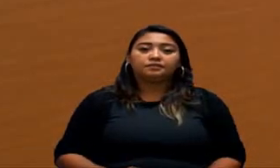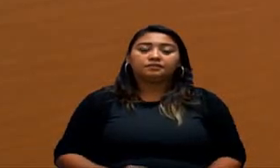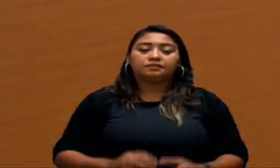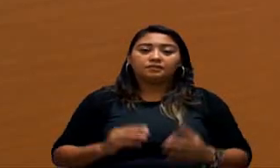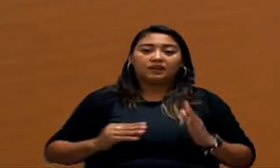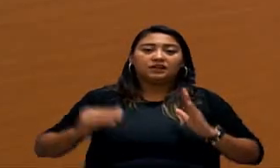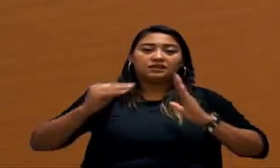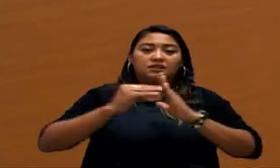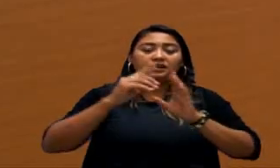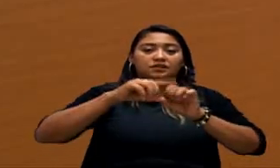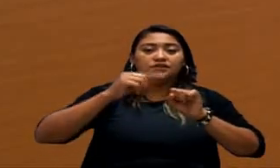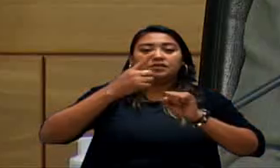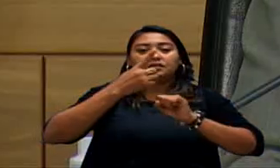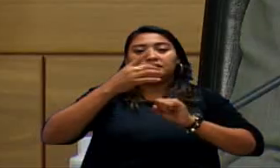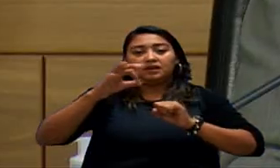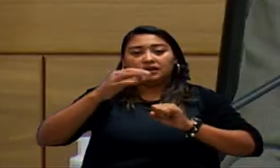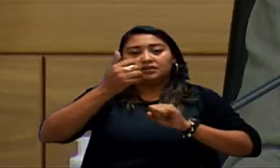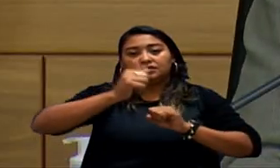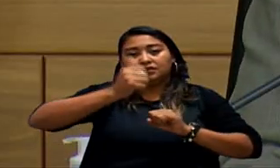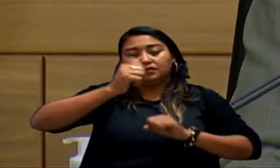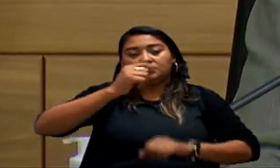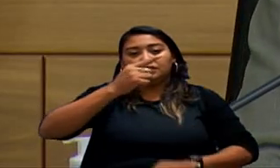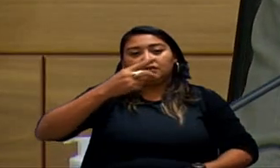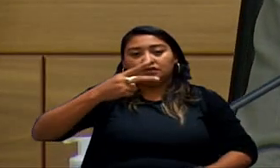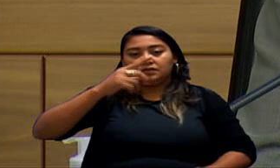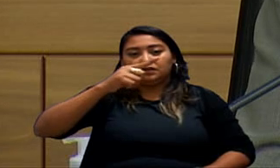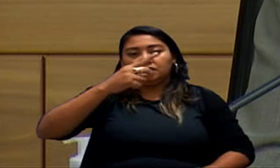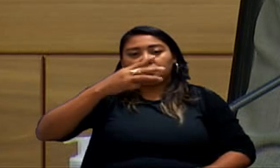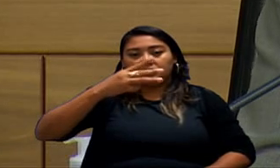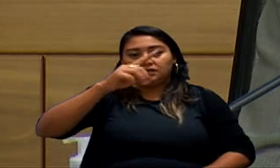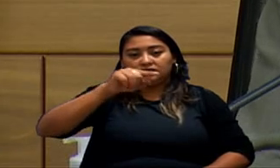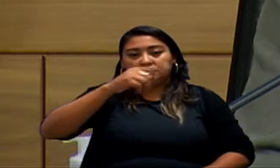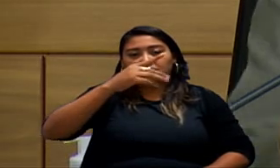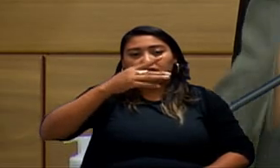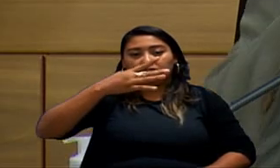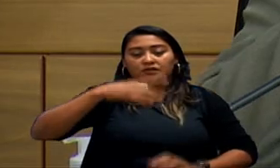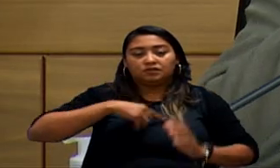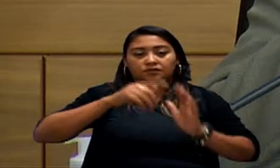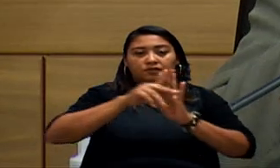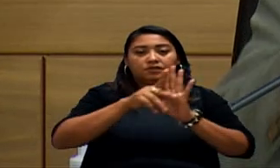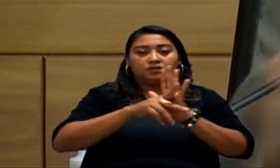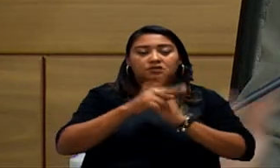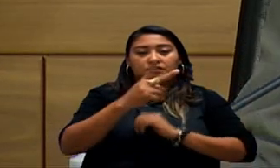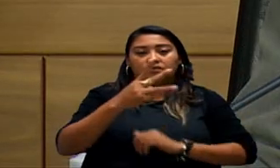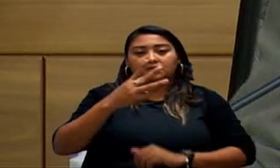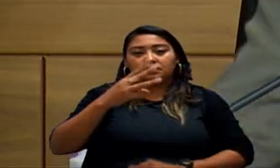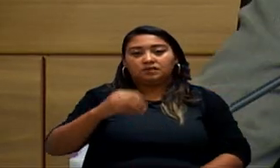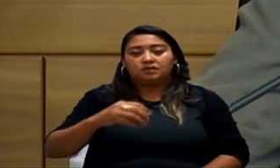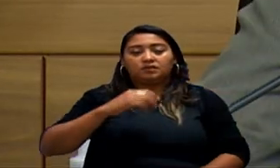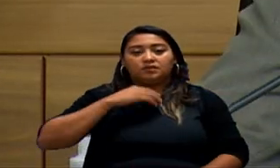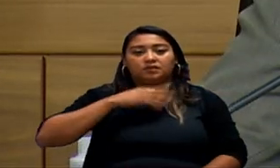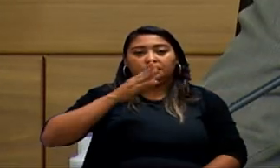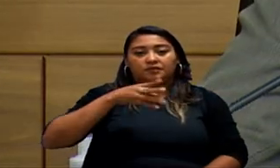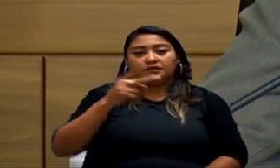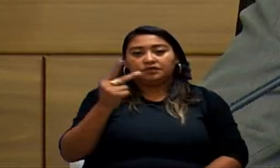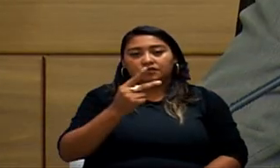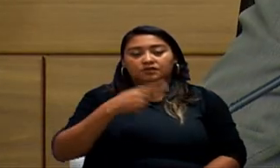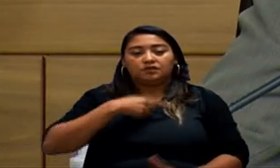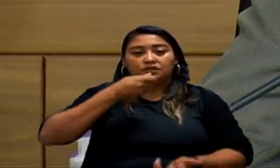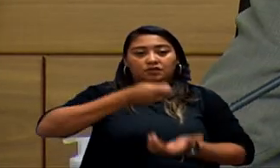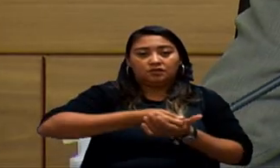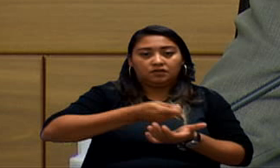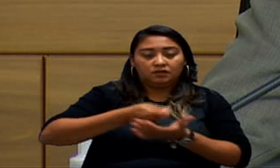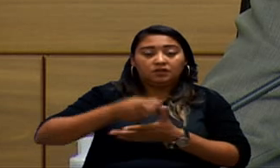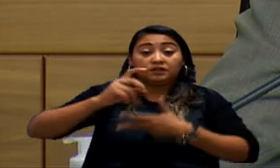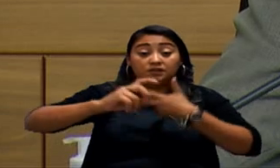Acrescento o artigo 10, 11, 12, 13 e 14 ao projeto de lei número 230/2022, que estabelece a obrigatoriedade do